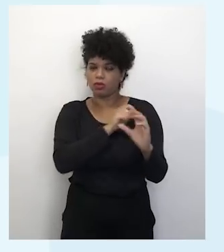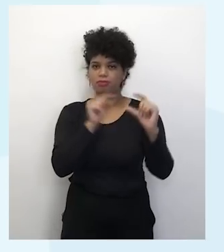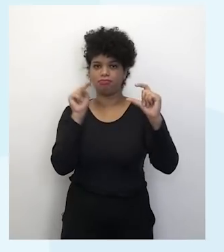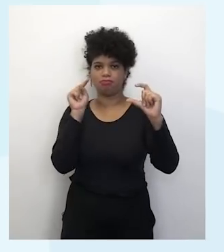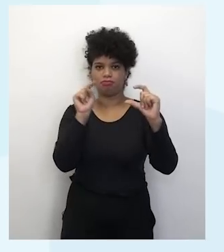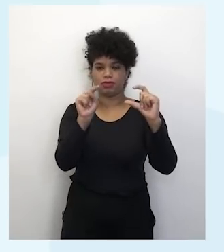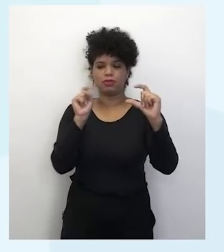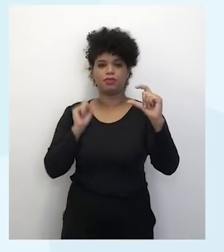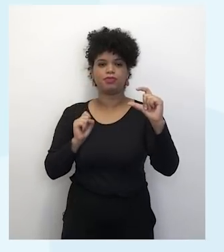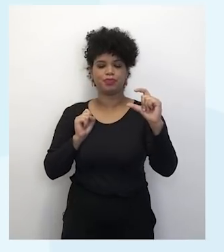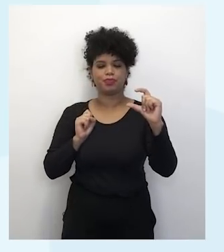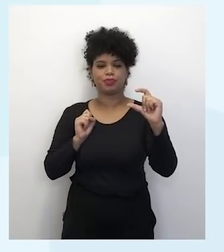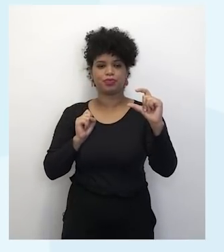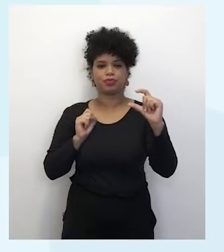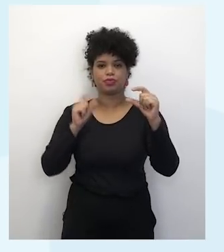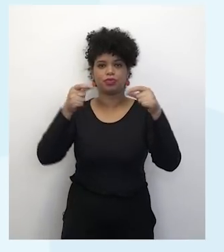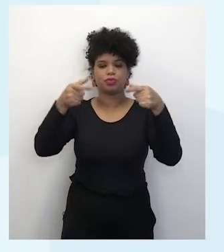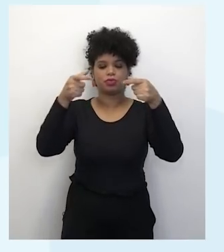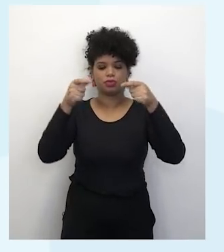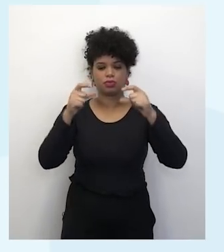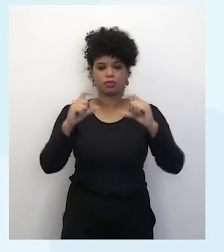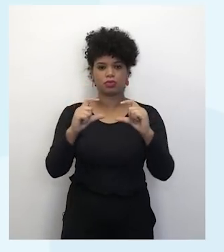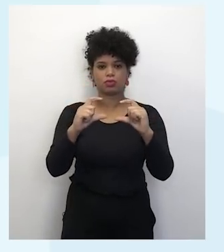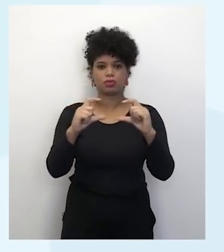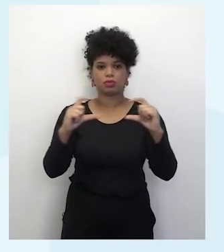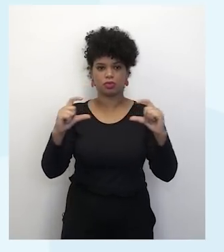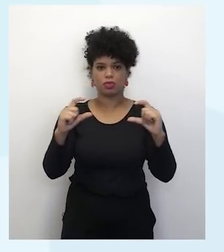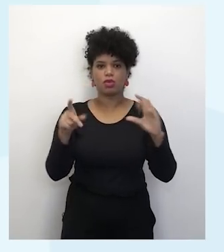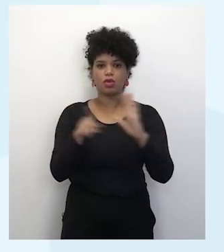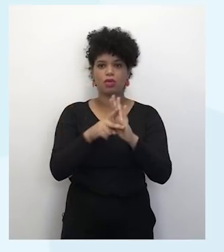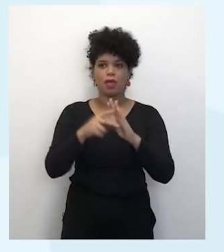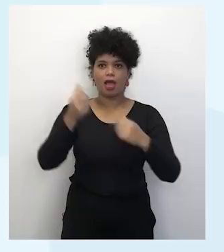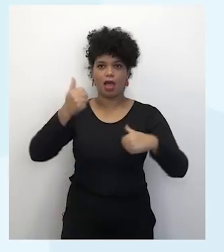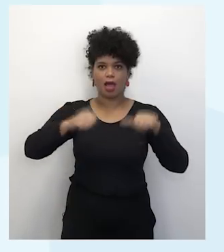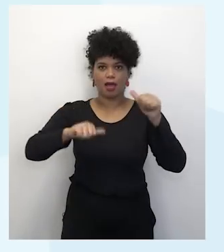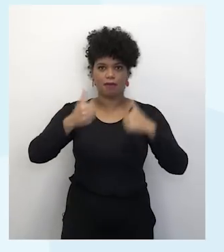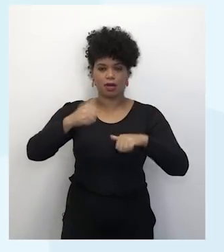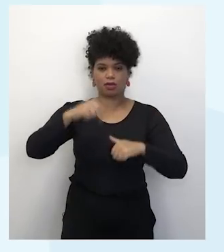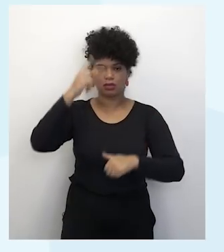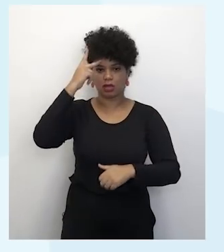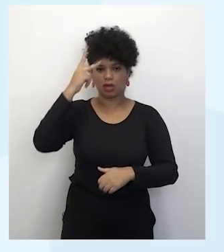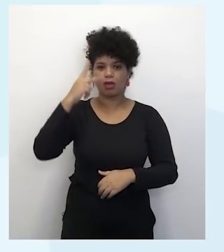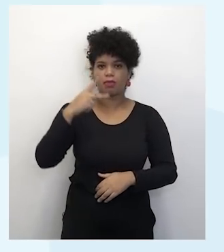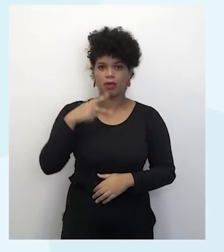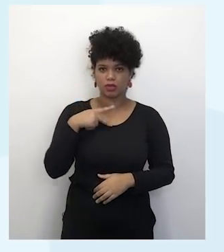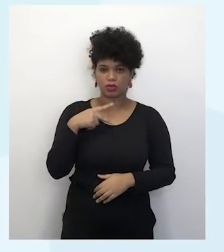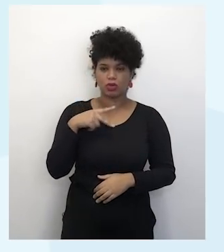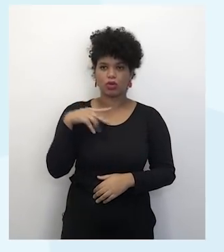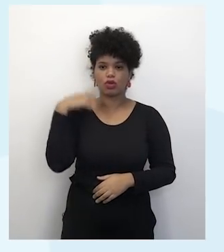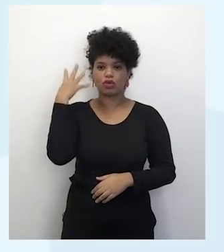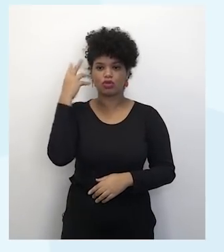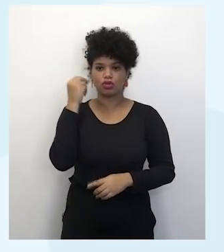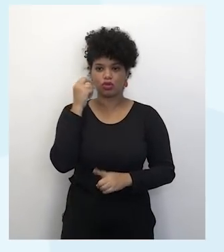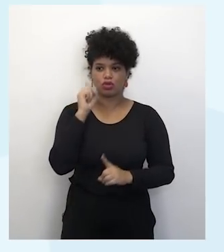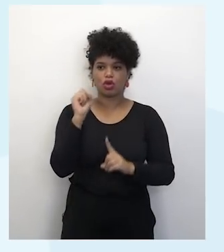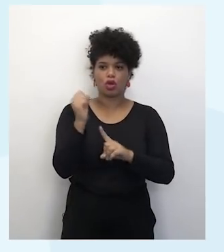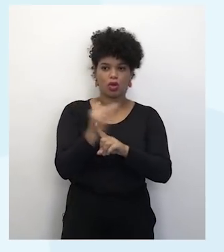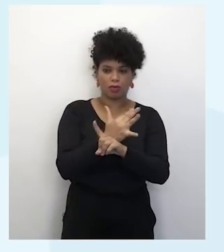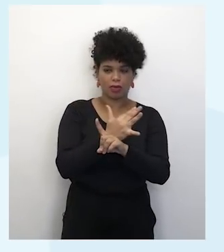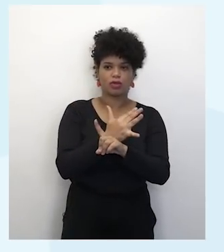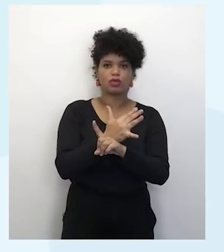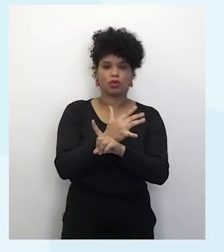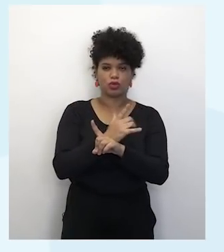aluno. Vai aparecer autoavaliação socioemocionais. É ali que ele